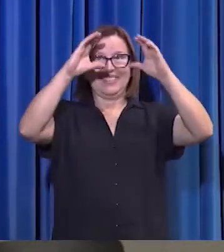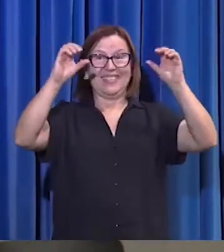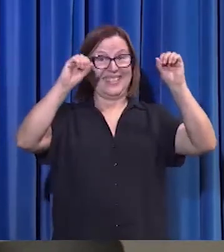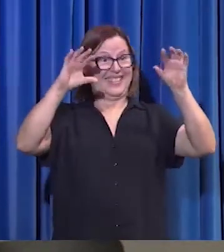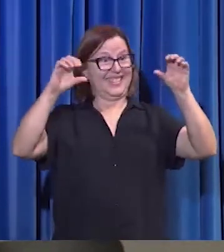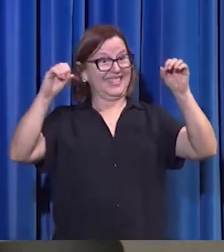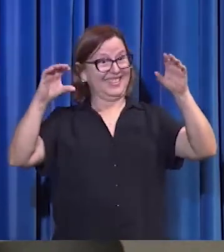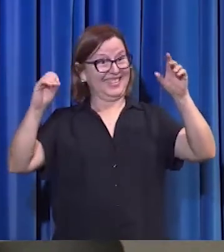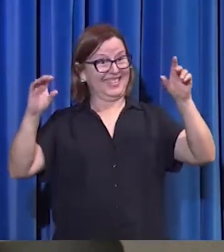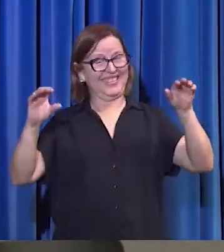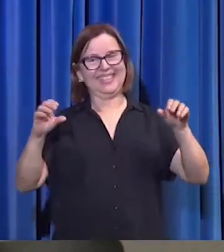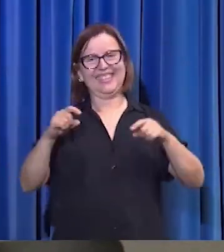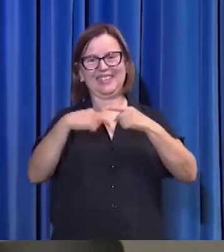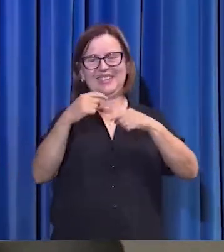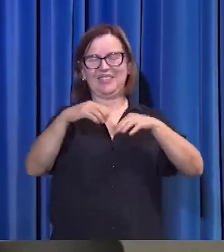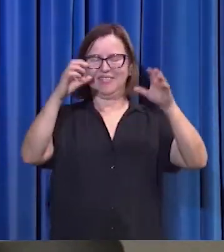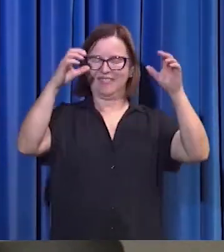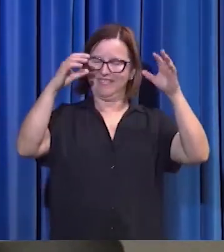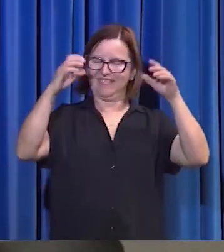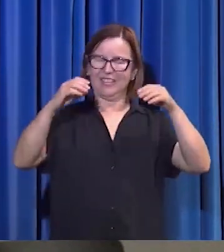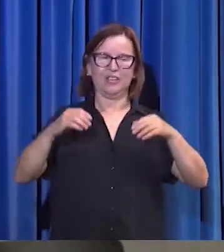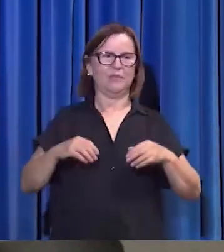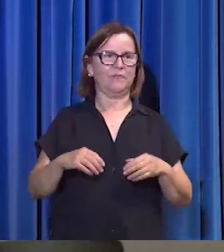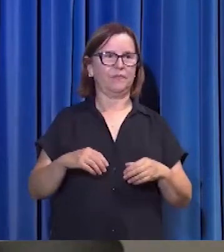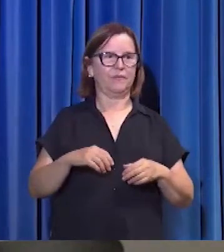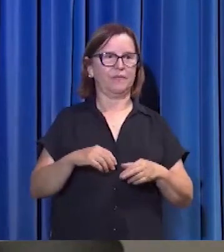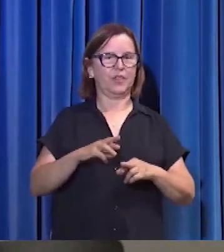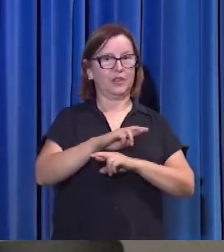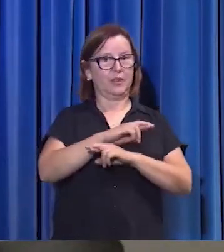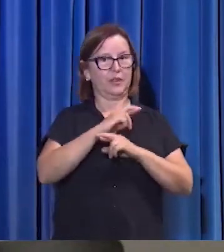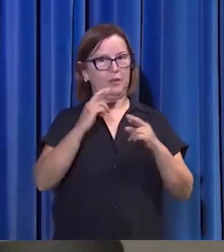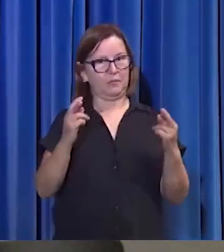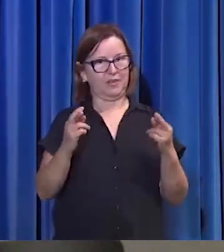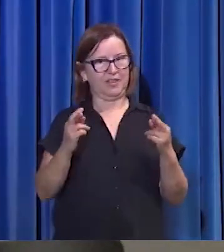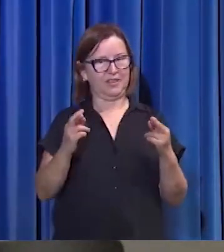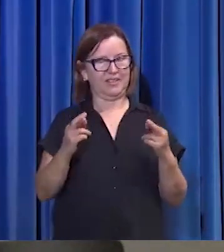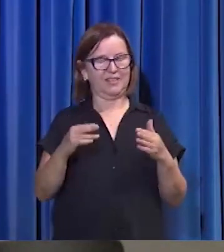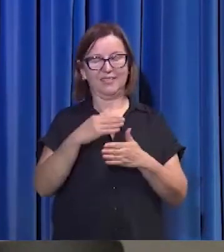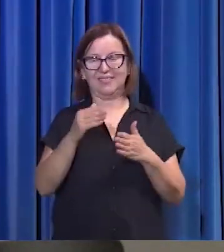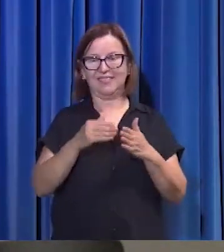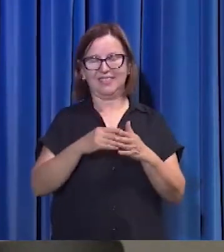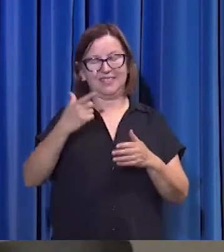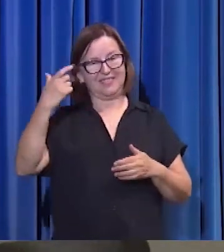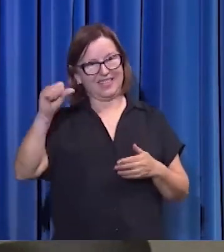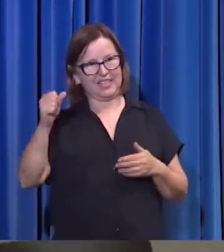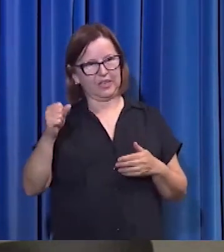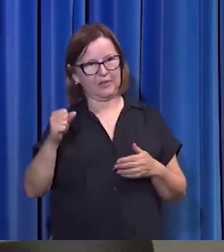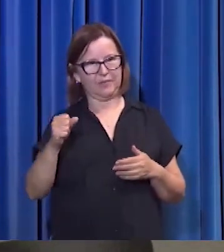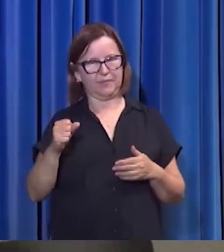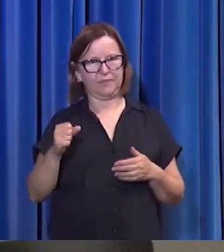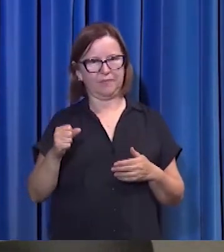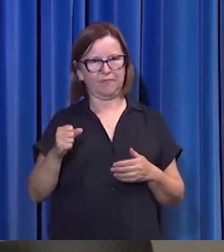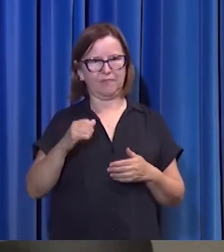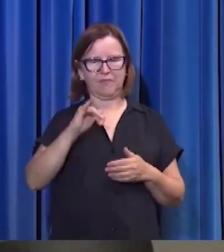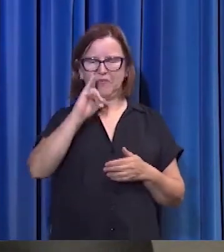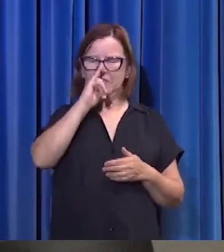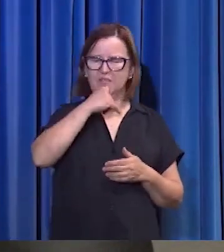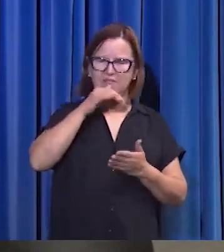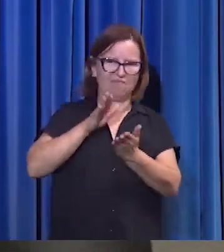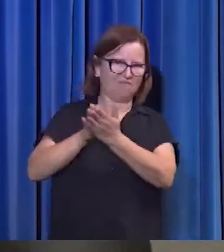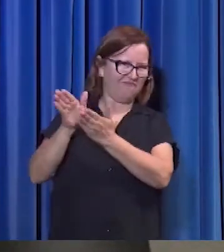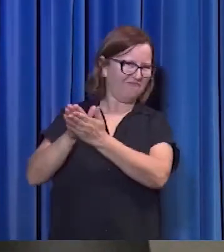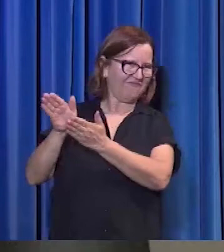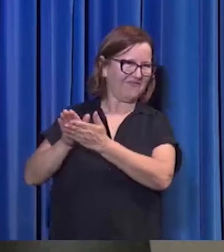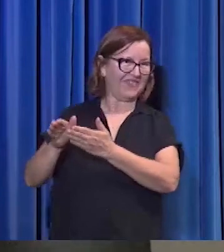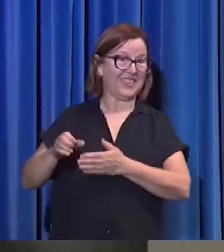temporal. A esperança não percas, tudo vencerás. Fugirão as tristezas,